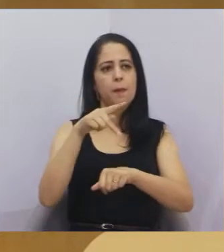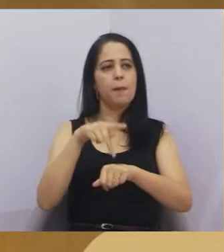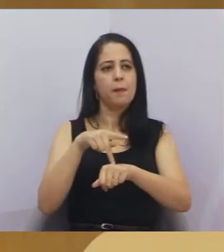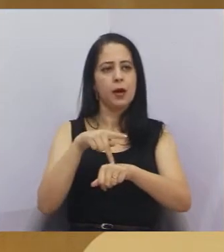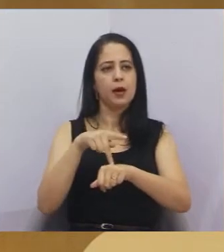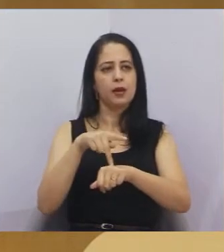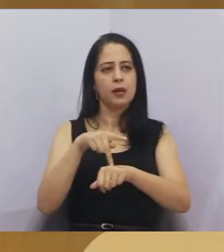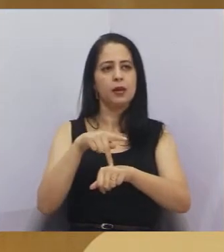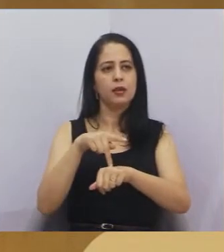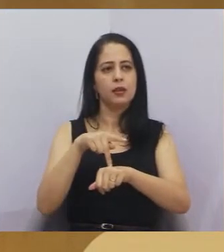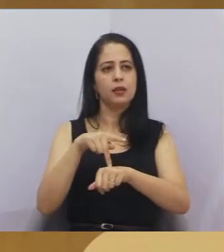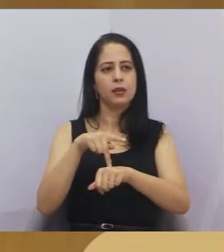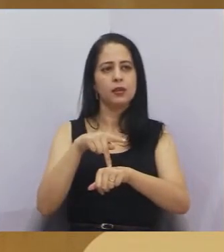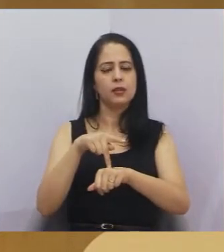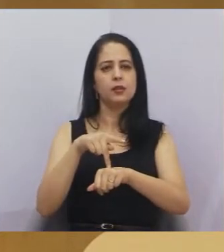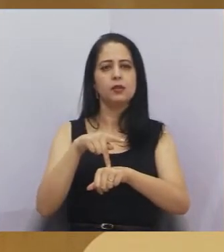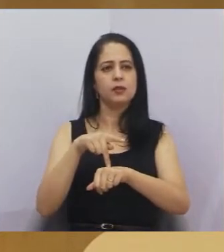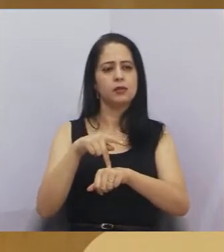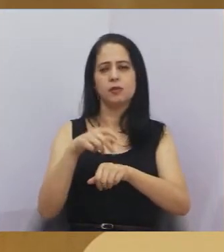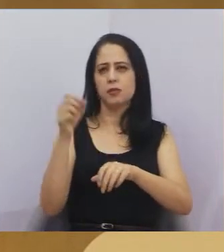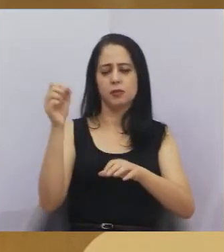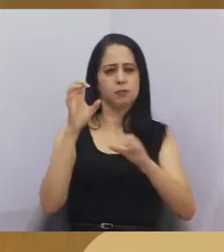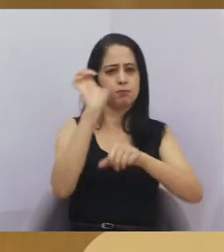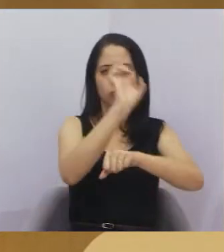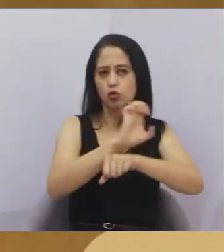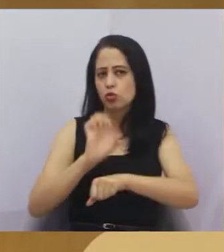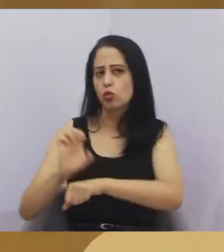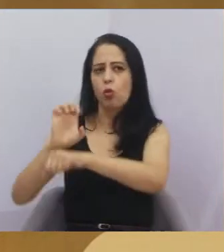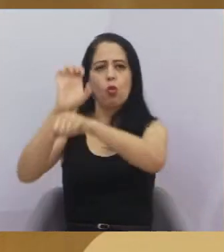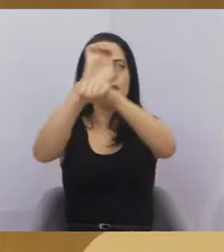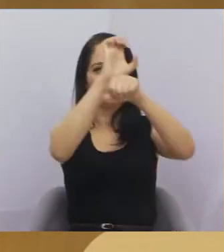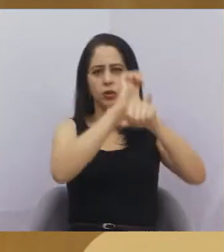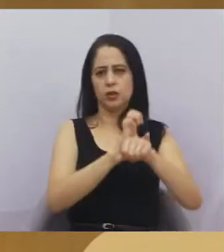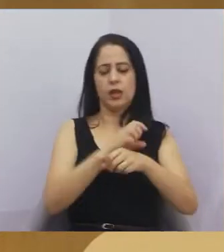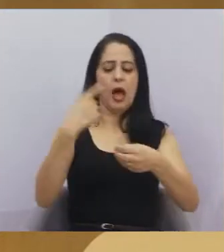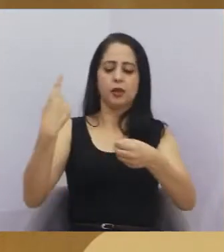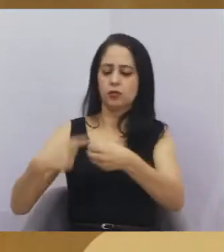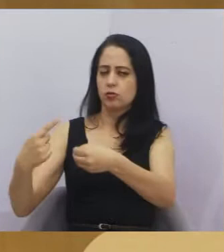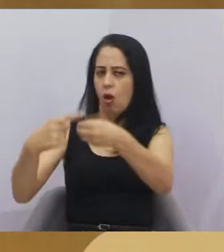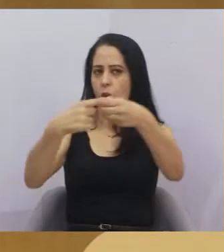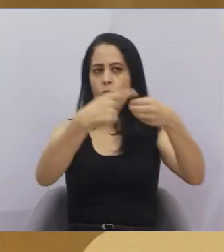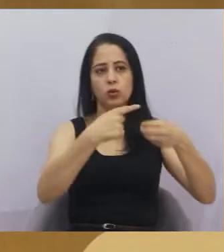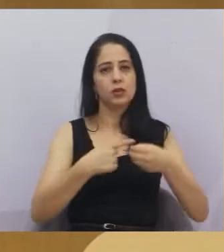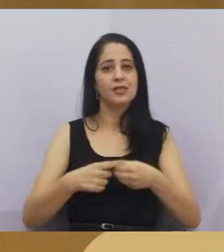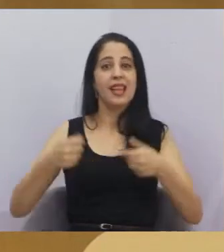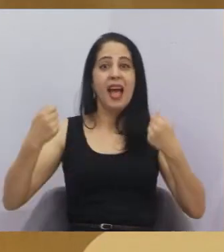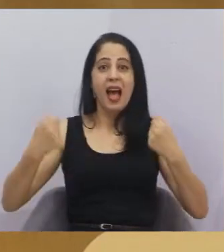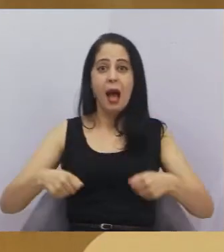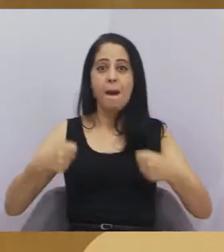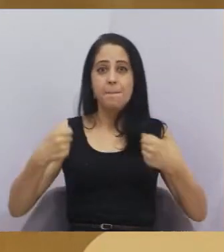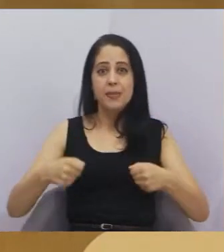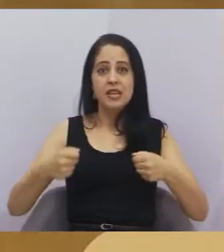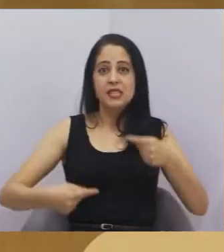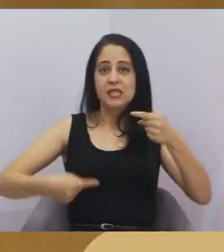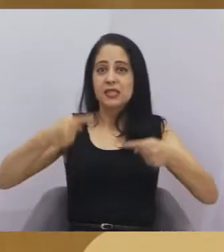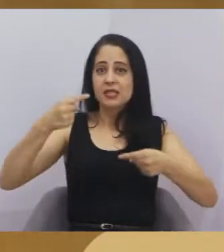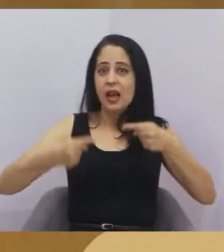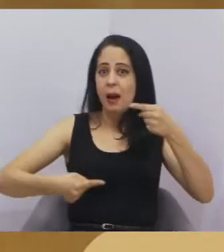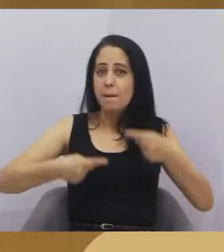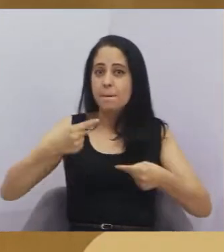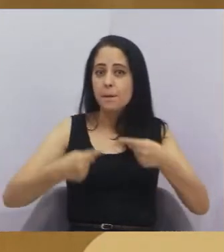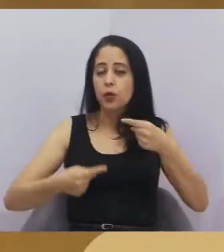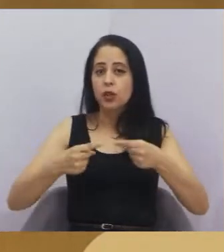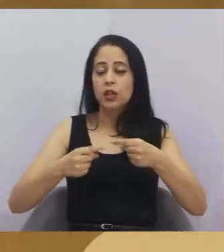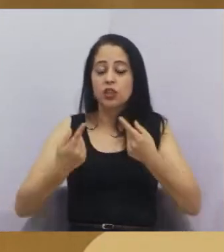o Estado se entenda por União, os estados e também municípios, tem que ter políticas afirmativas para